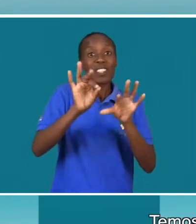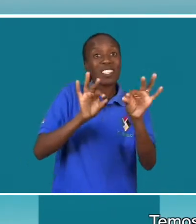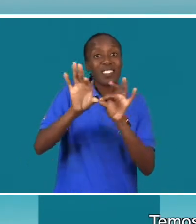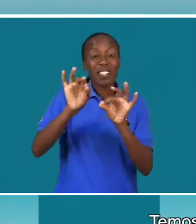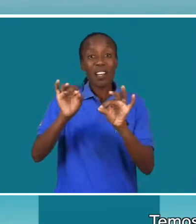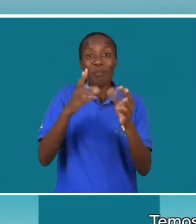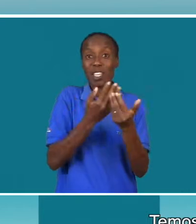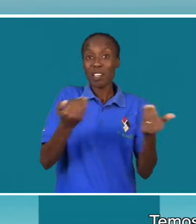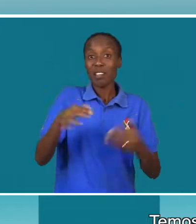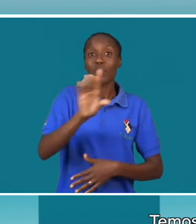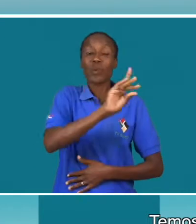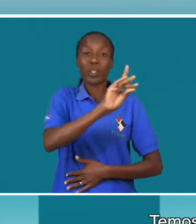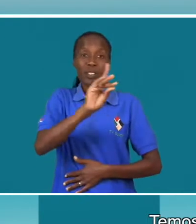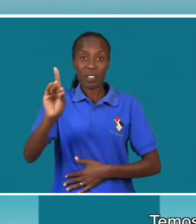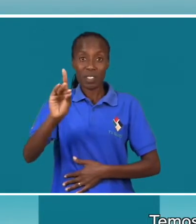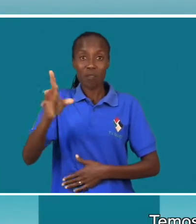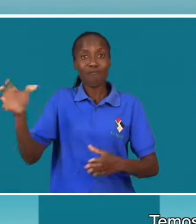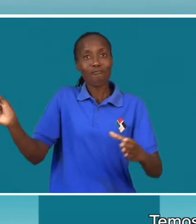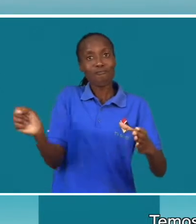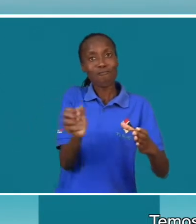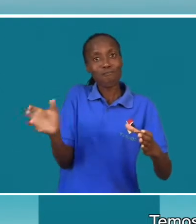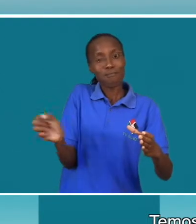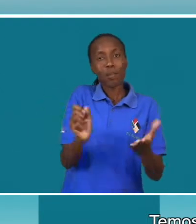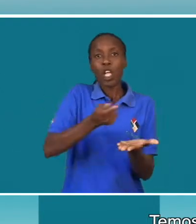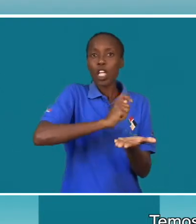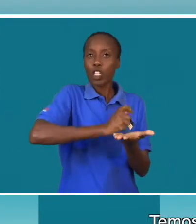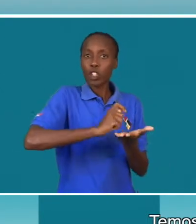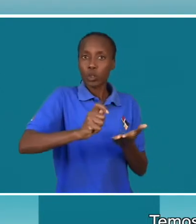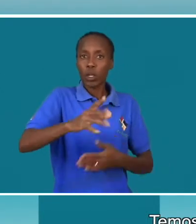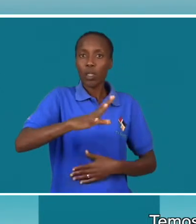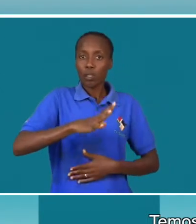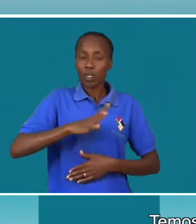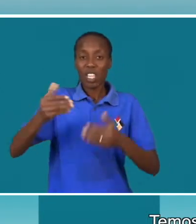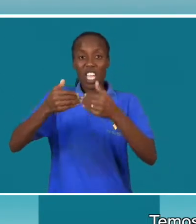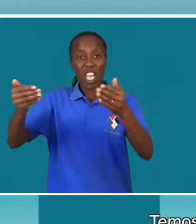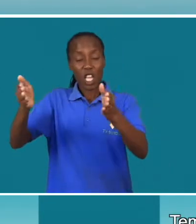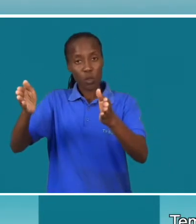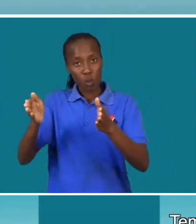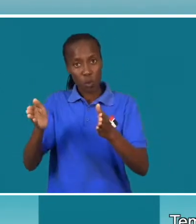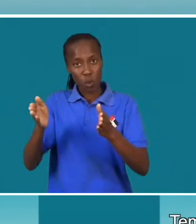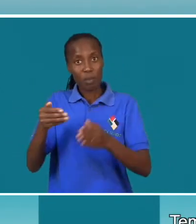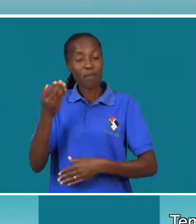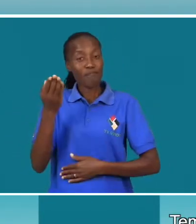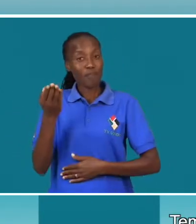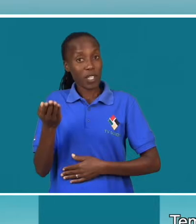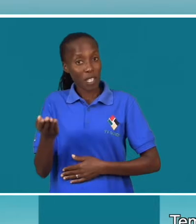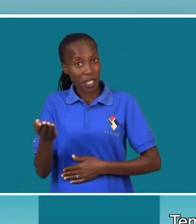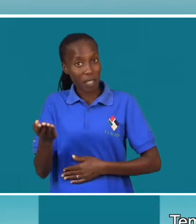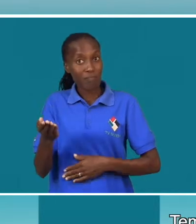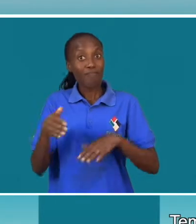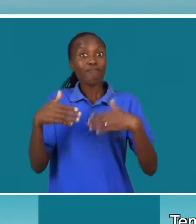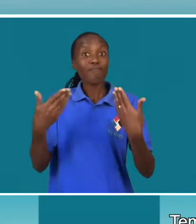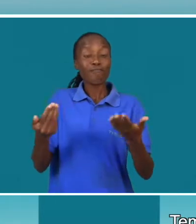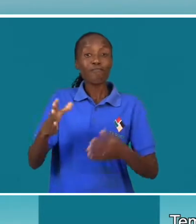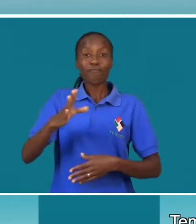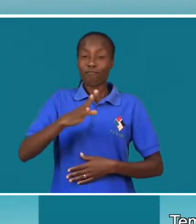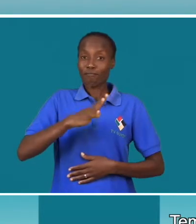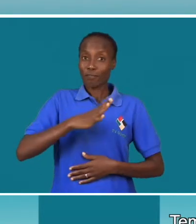Temos identificado algumas crianças com deficiência que levamos para a escola. Temos uma turma também, espelha,